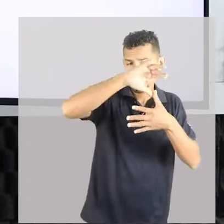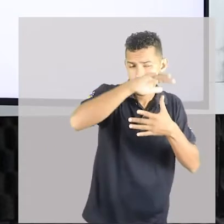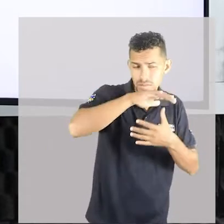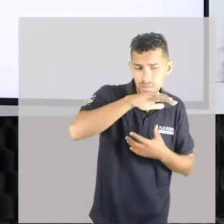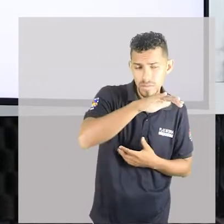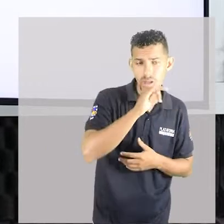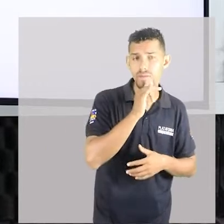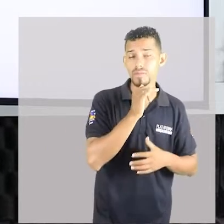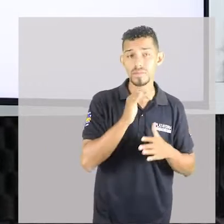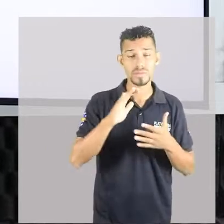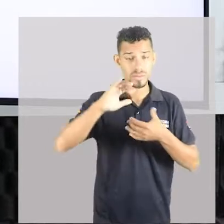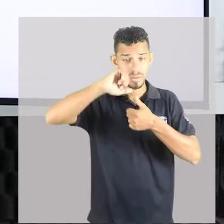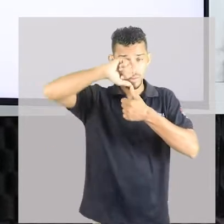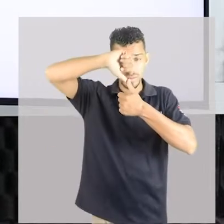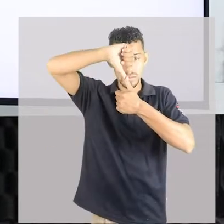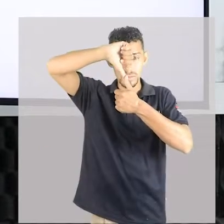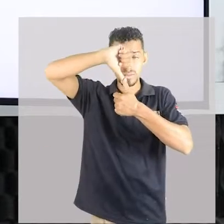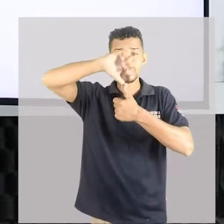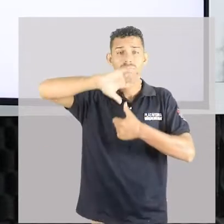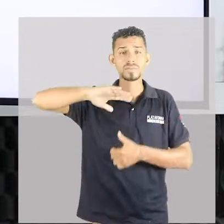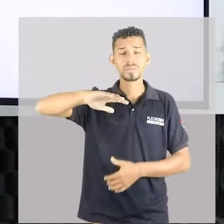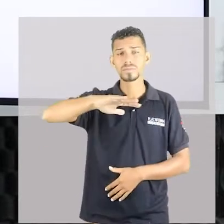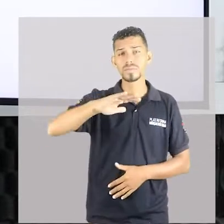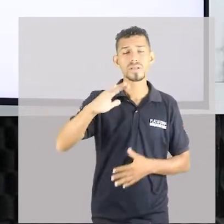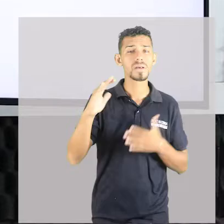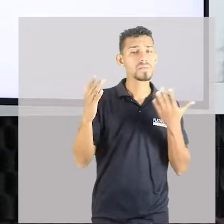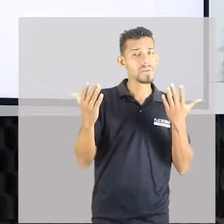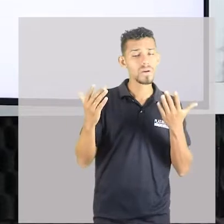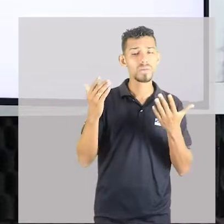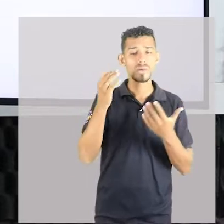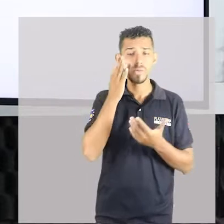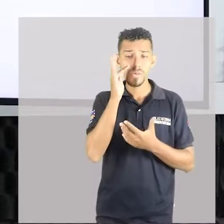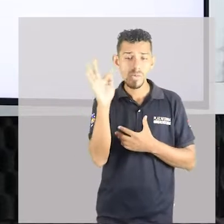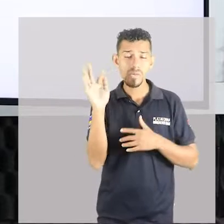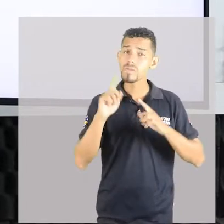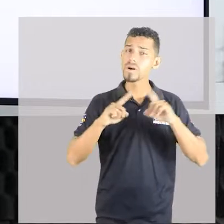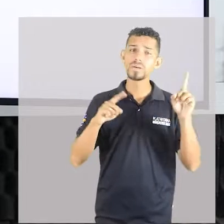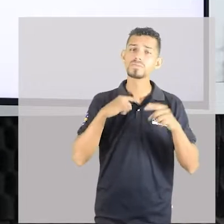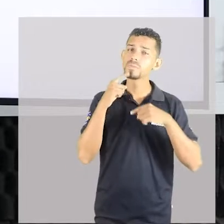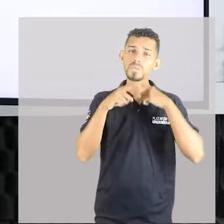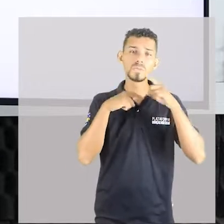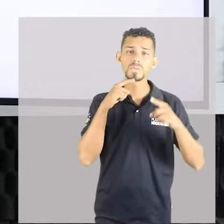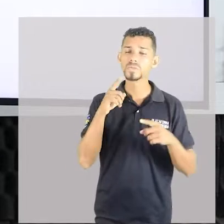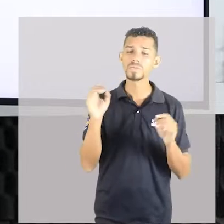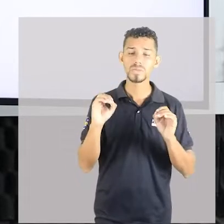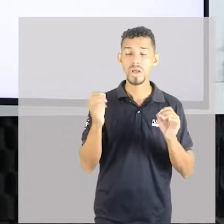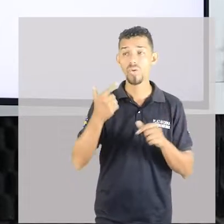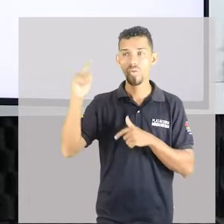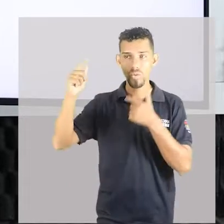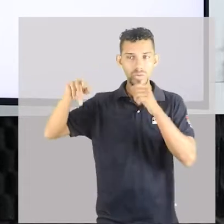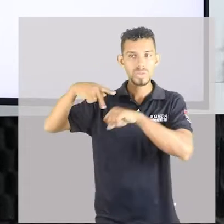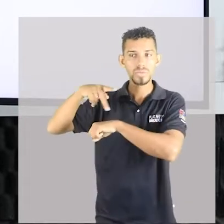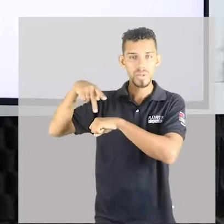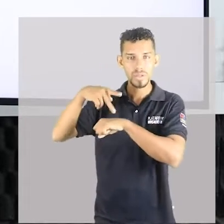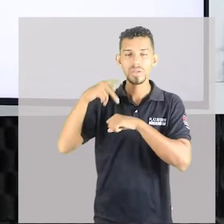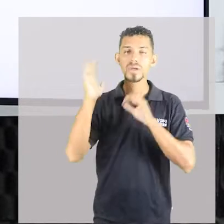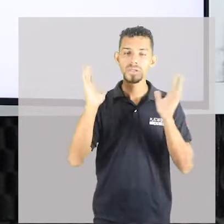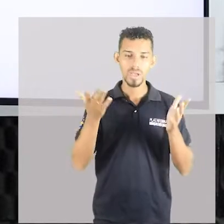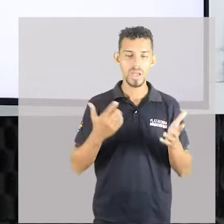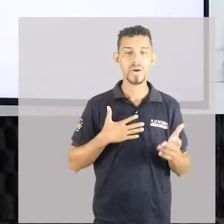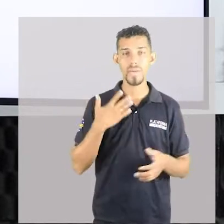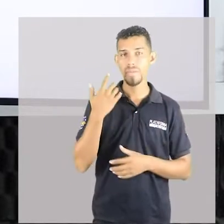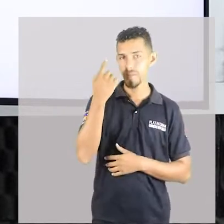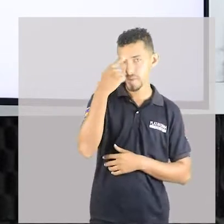até ali ao centro, ali, né, na América mais central, mas não teve tanto êxito como os outros países que aqui já estavam, como Espanha